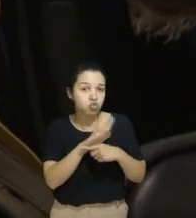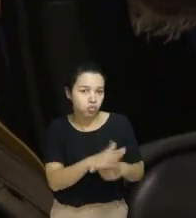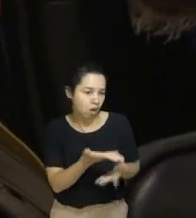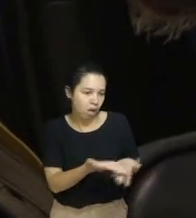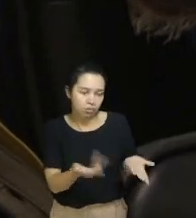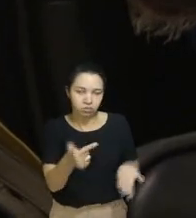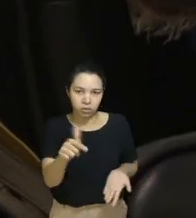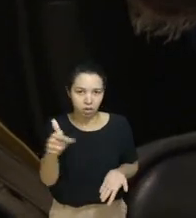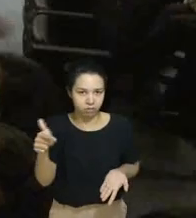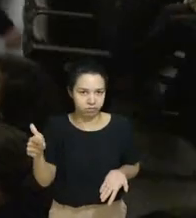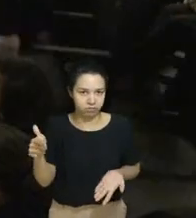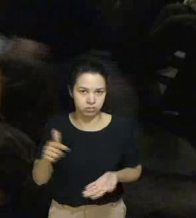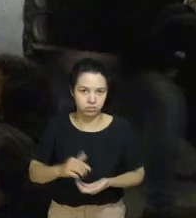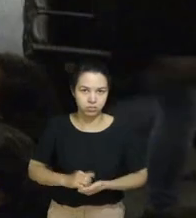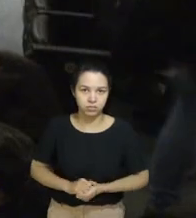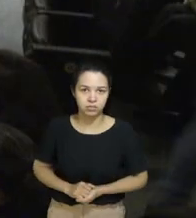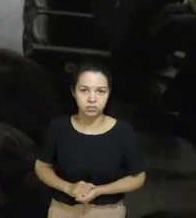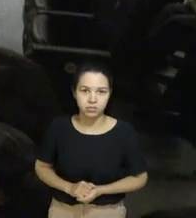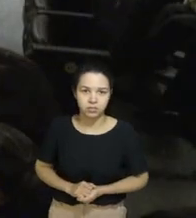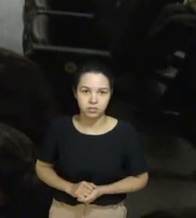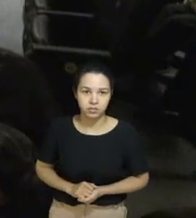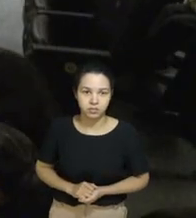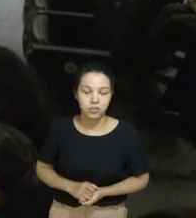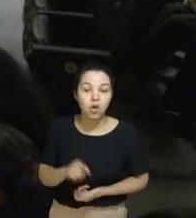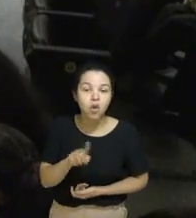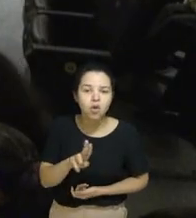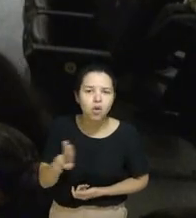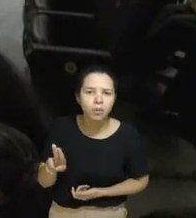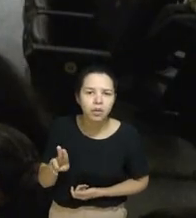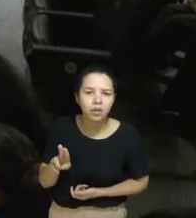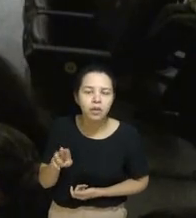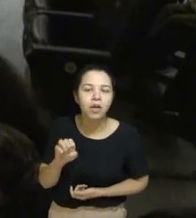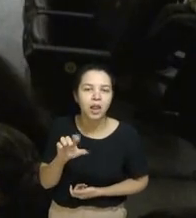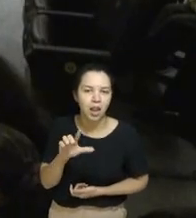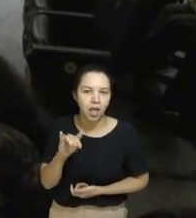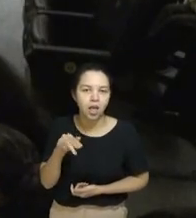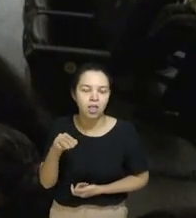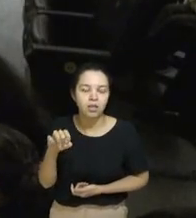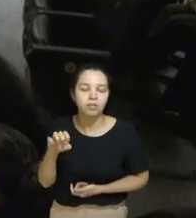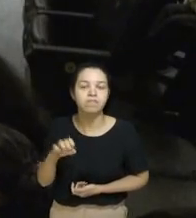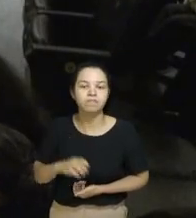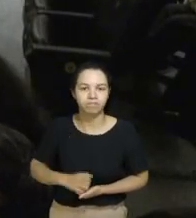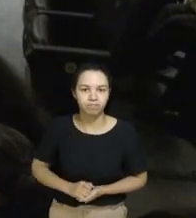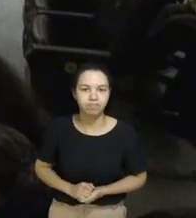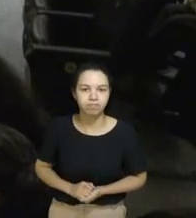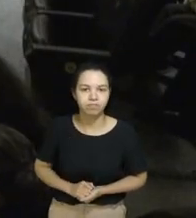crianças. Teu nome? Eliane. Eliane.